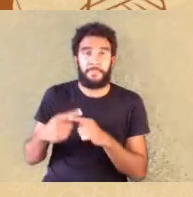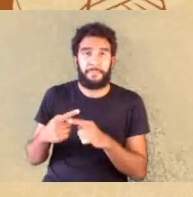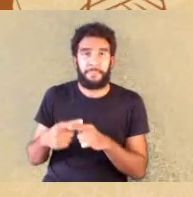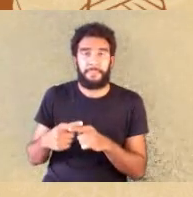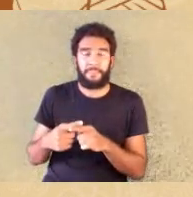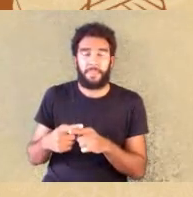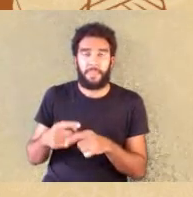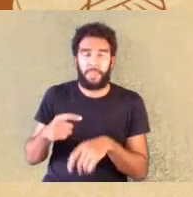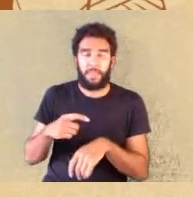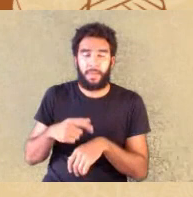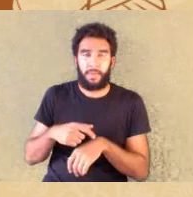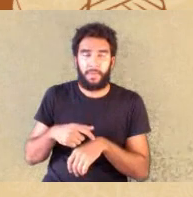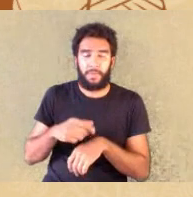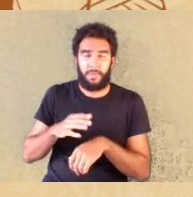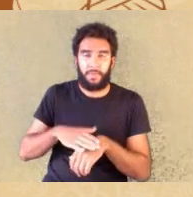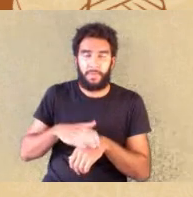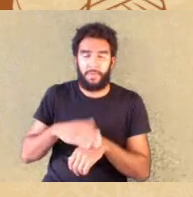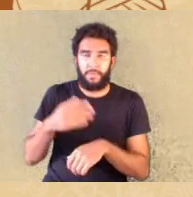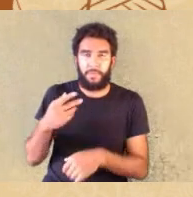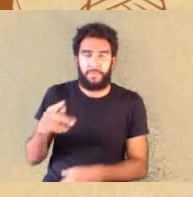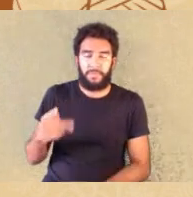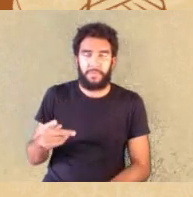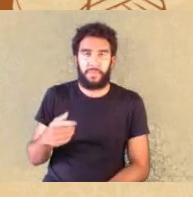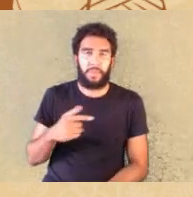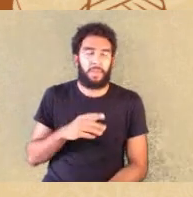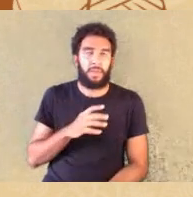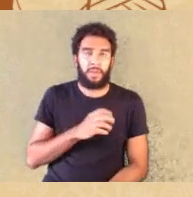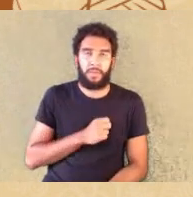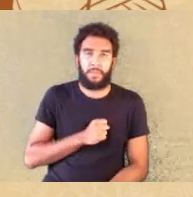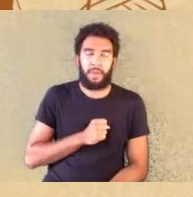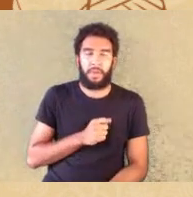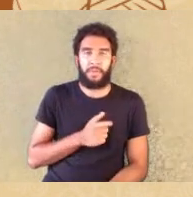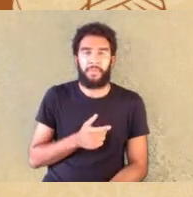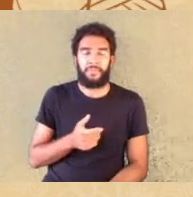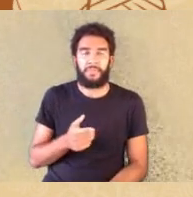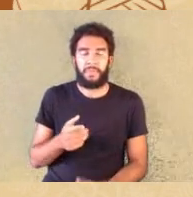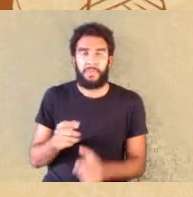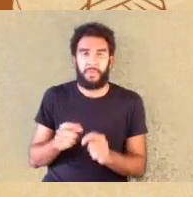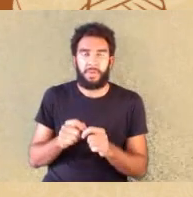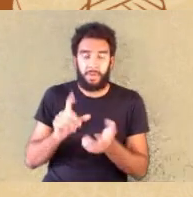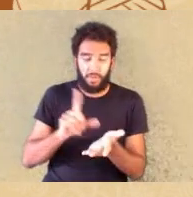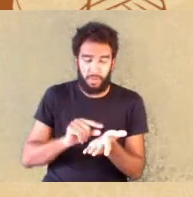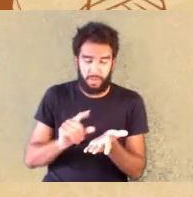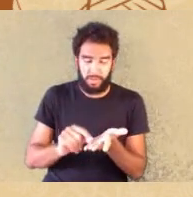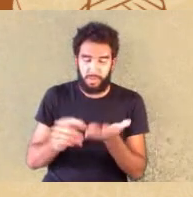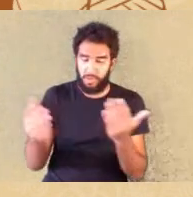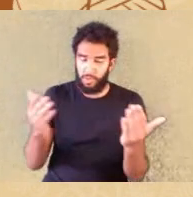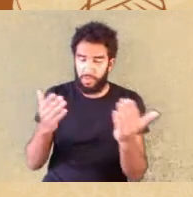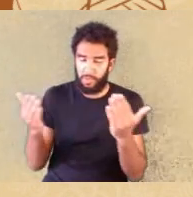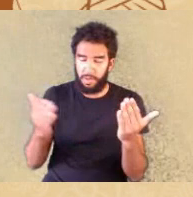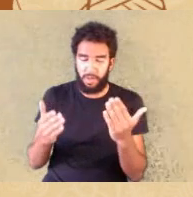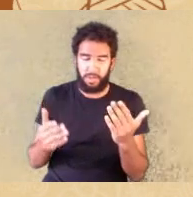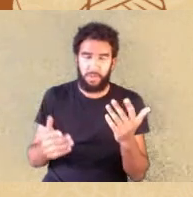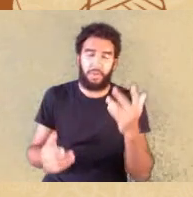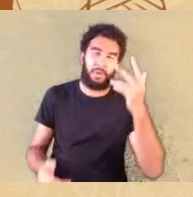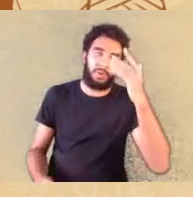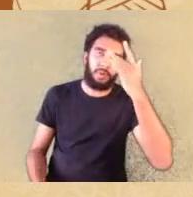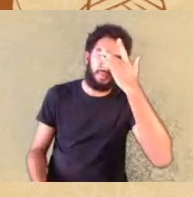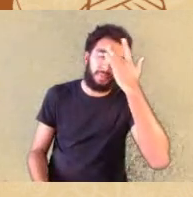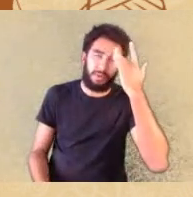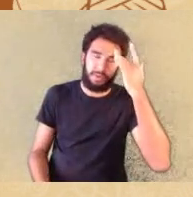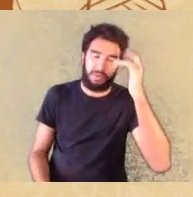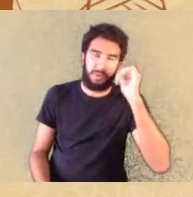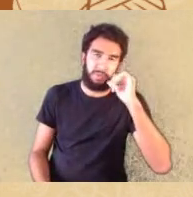só. Então, eu adorei, eu fiz depois um artigo comparando as colegas da Índia, as Rígidas da Índia, que seriam como as nossas mulheres